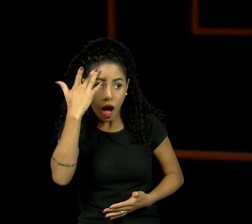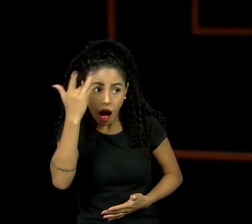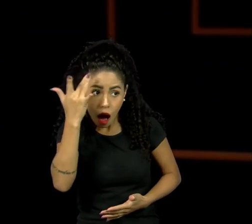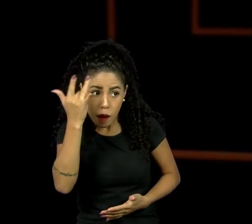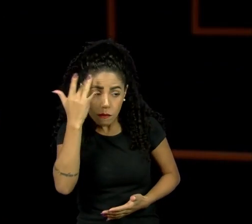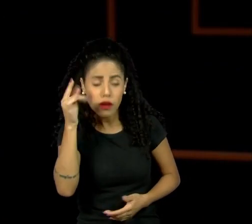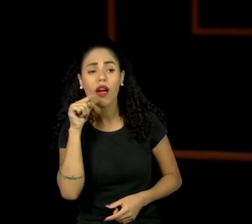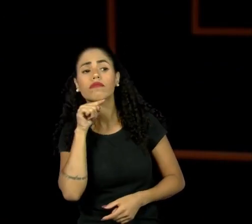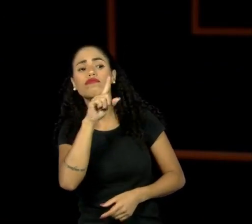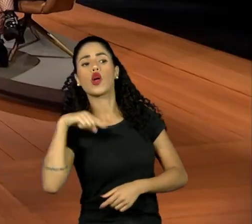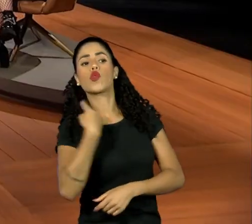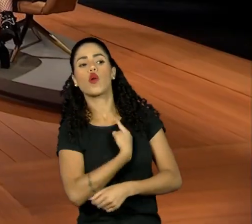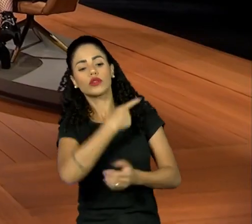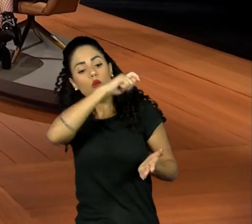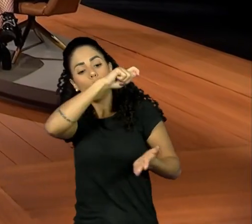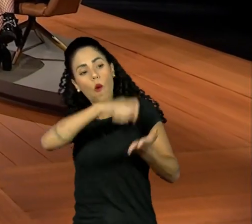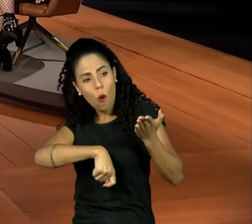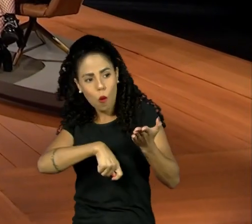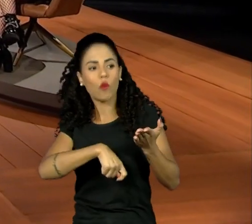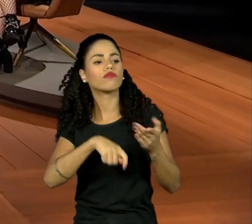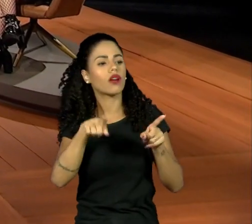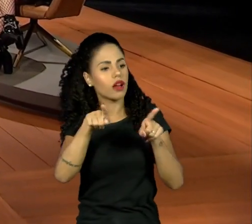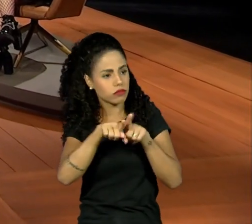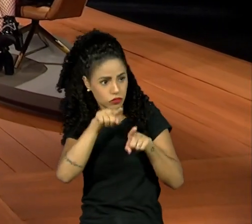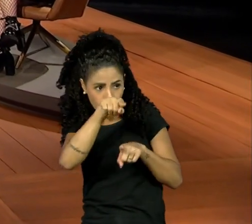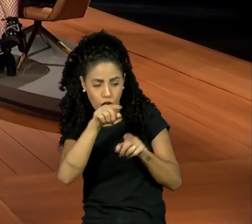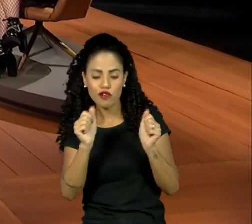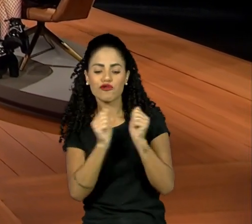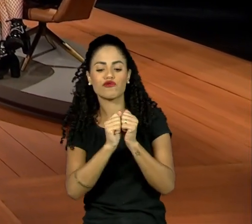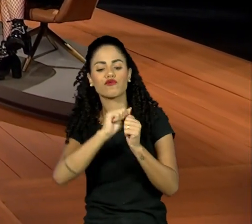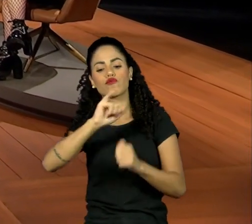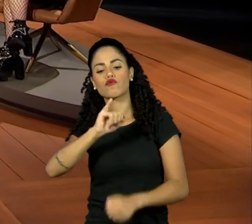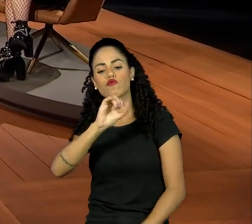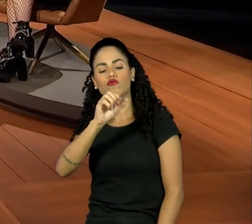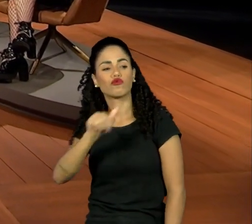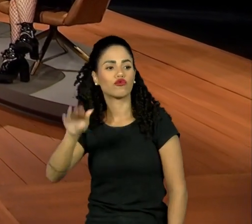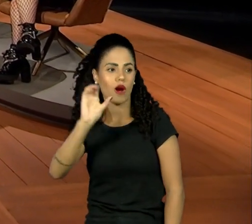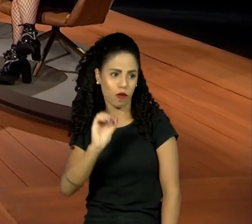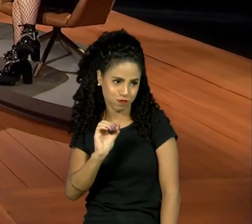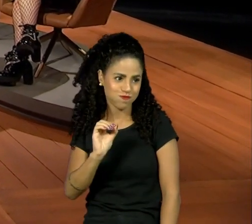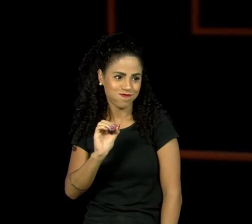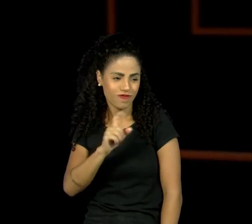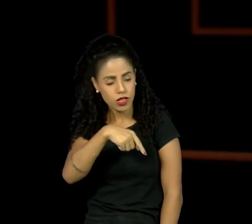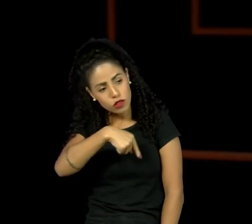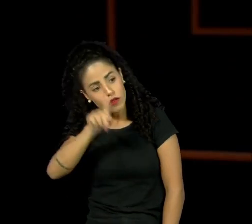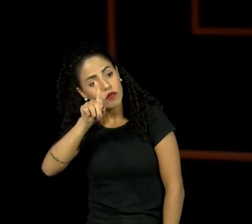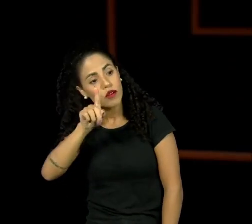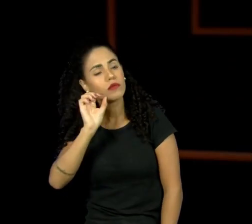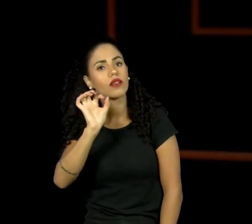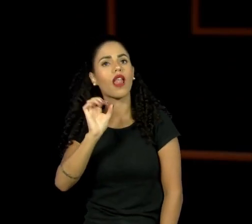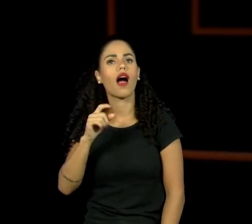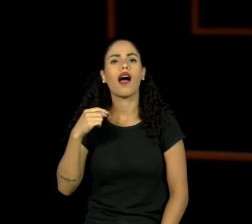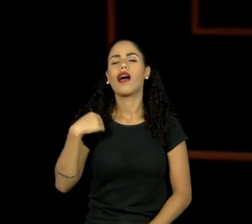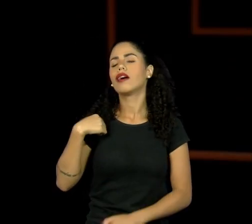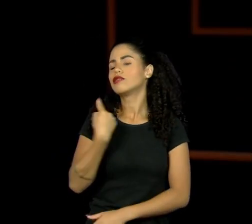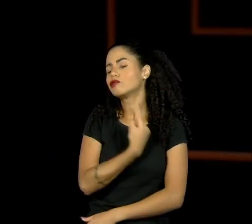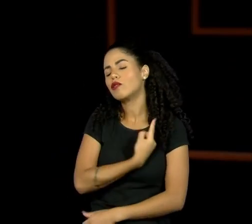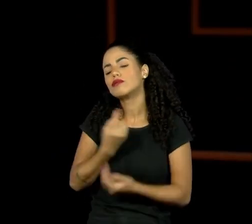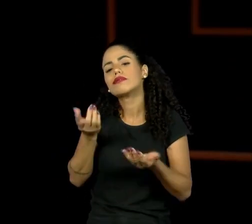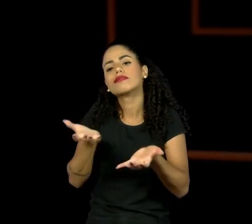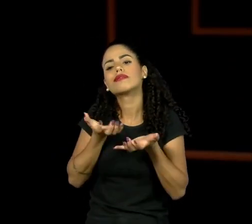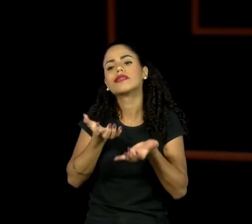nós estamos assinando um contrato com a RGE Fermata com João Araújo, pai do Cazuza. Sim. E nós queríamos muito uma